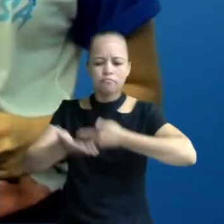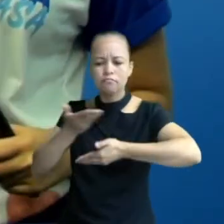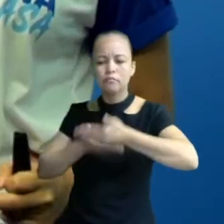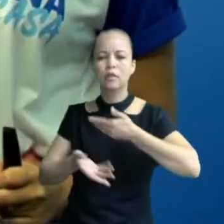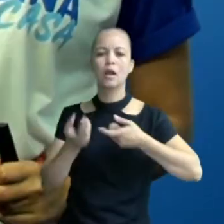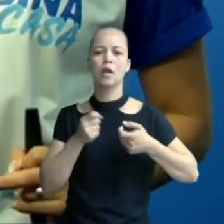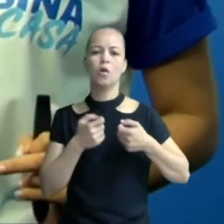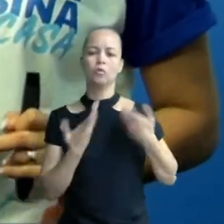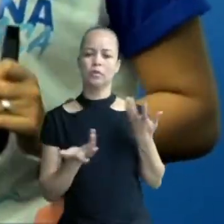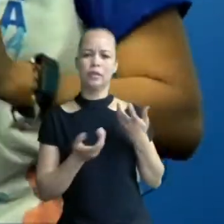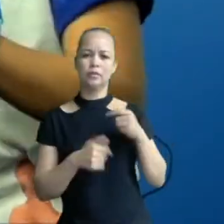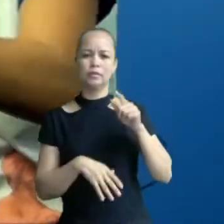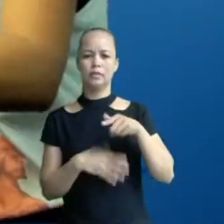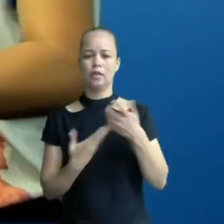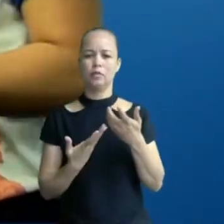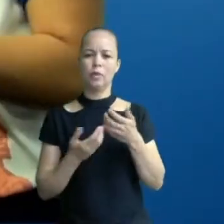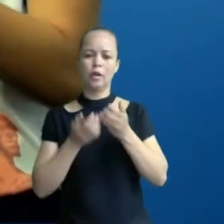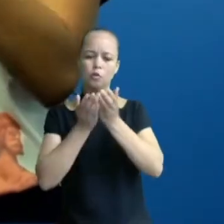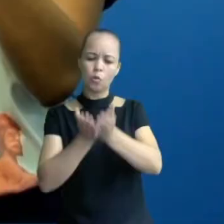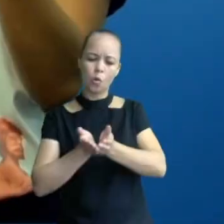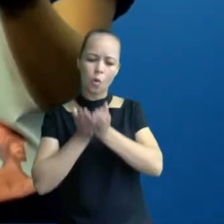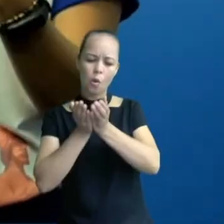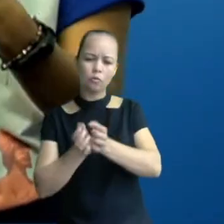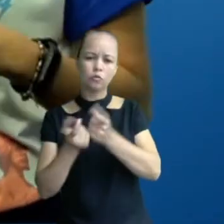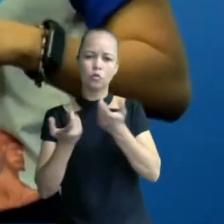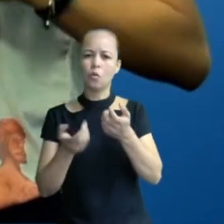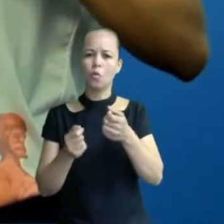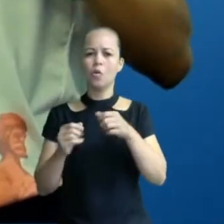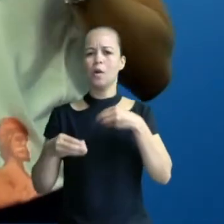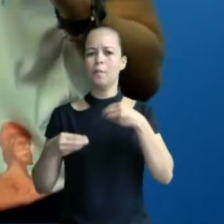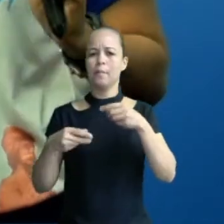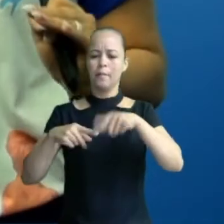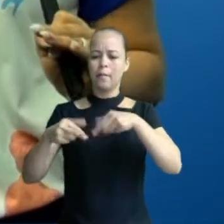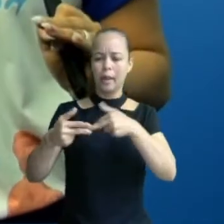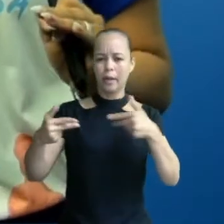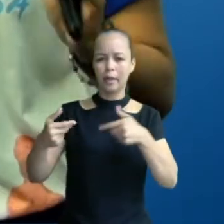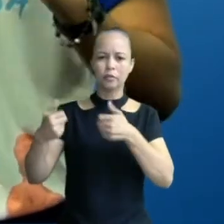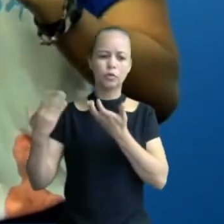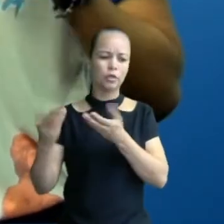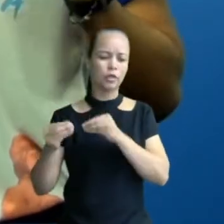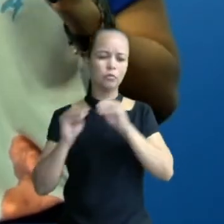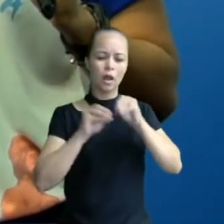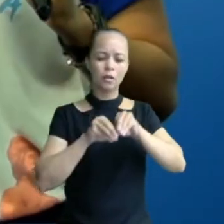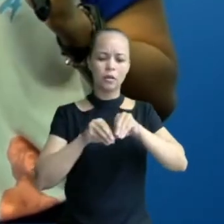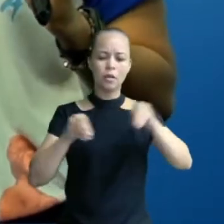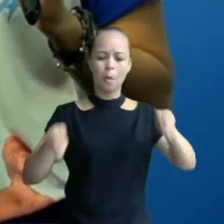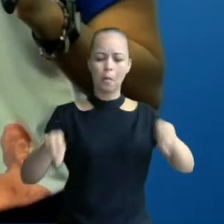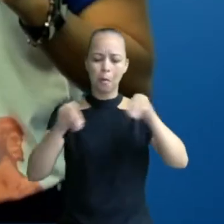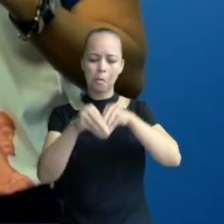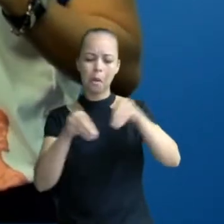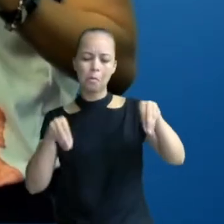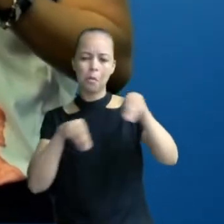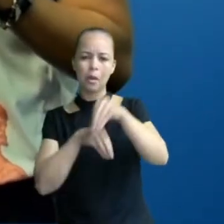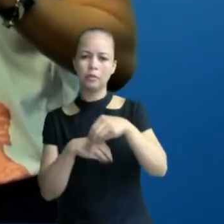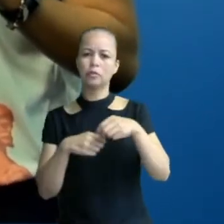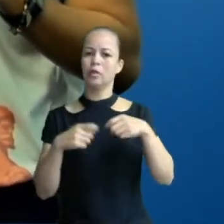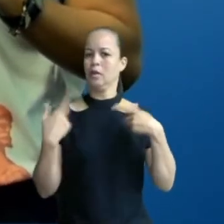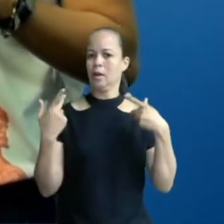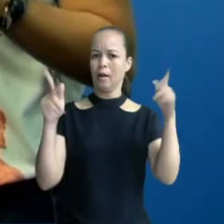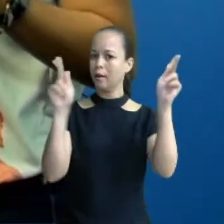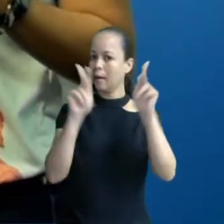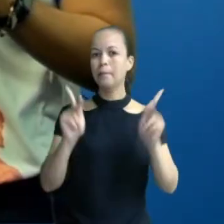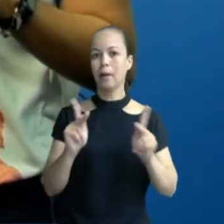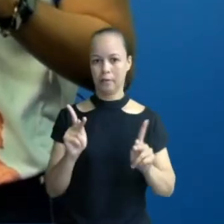trazia mercadoria do Brasil para outro, era aquela troca legal, ninguém brigava com ninguém, era todo mundo na paz. Eles só tinham,